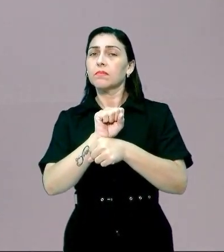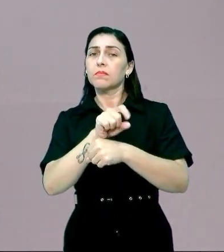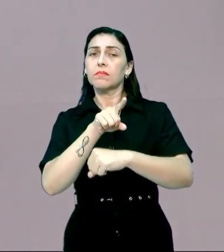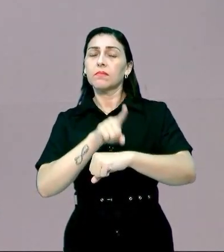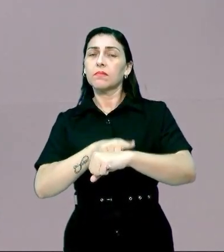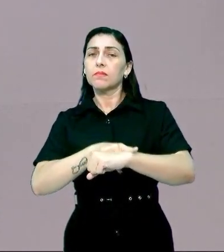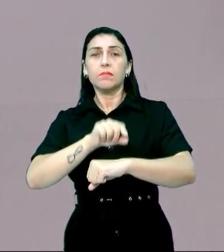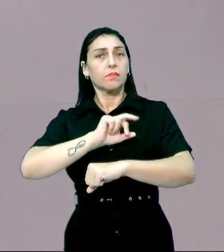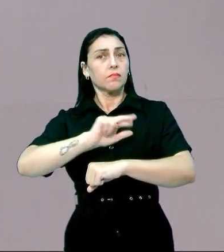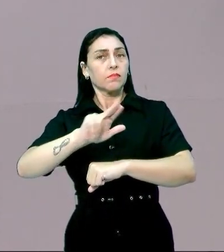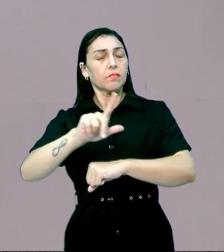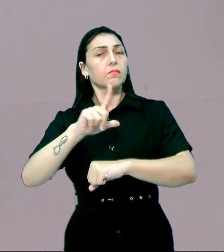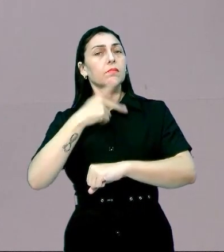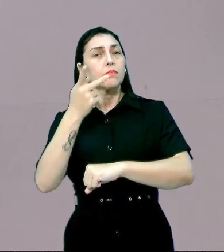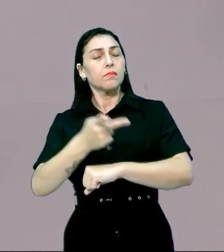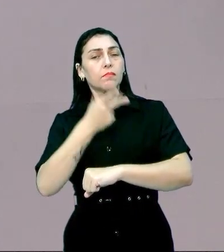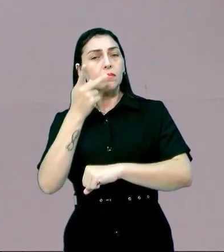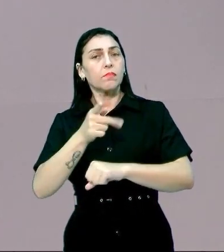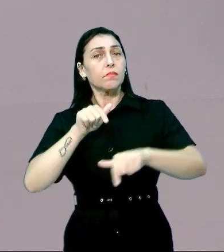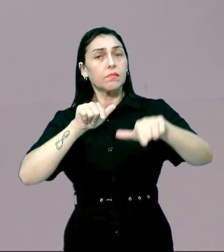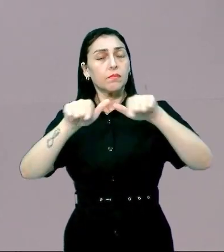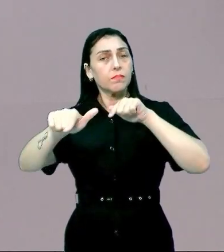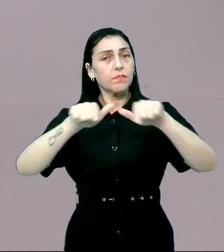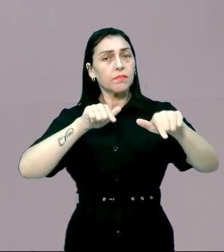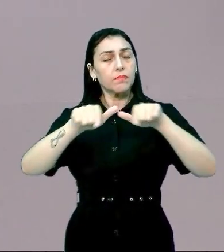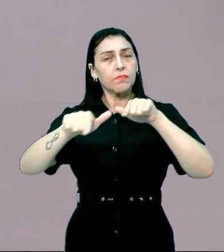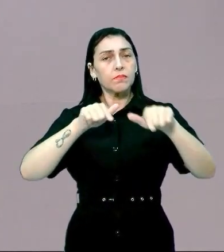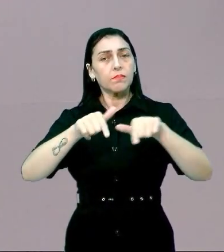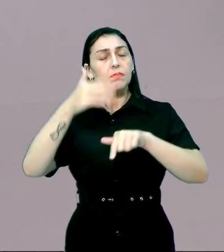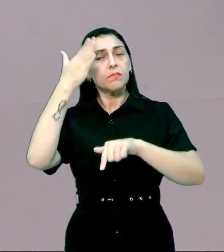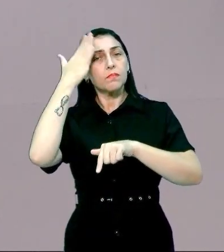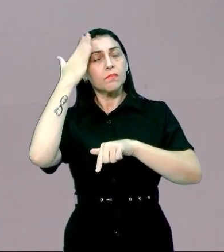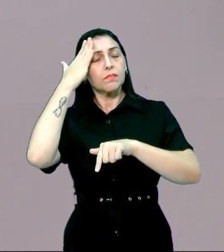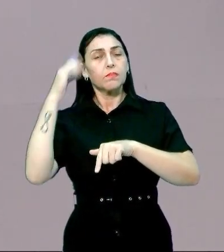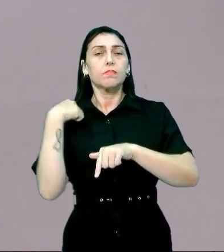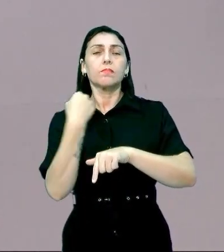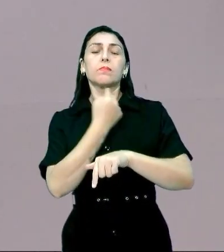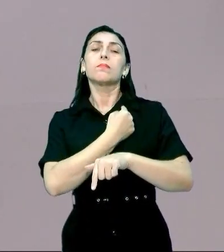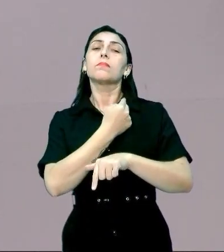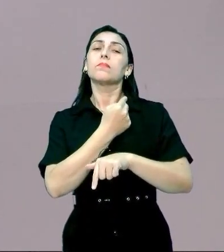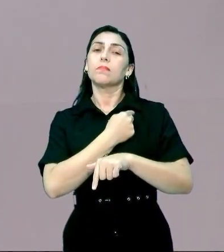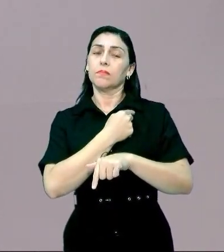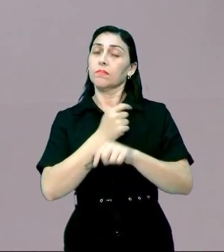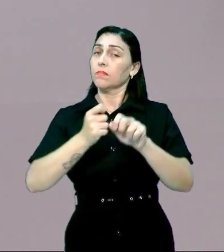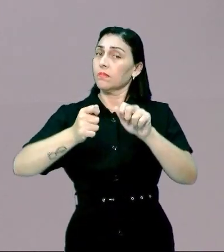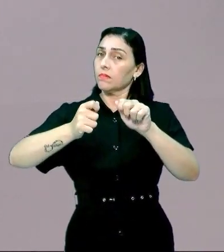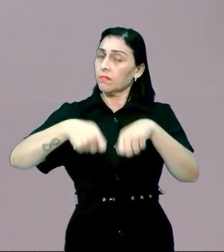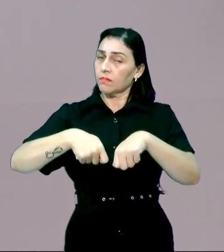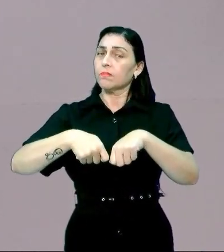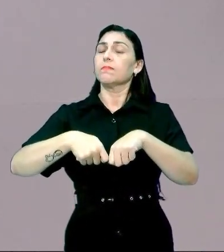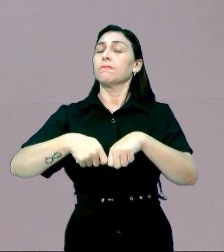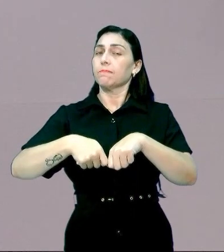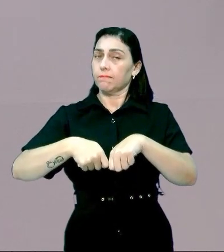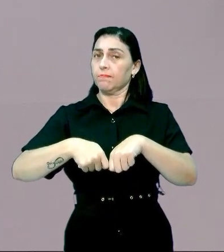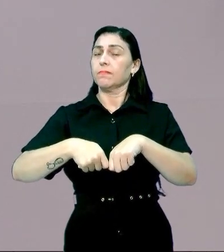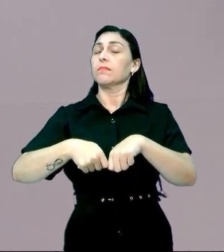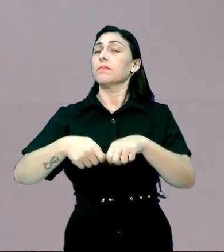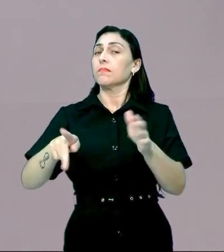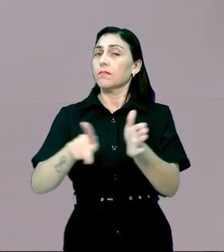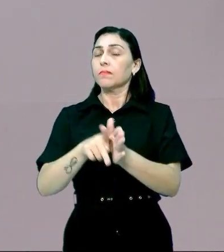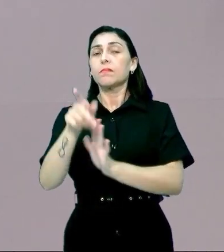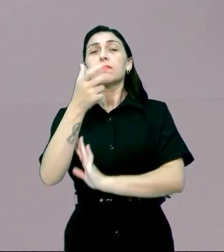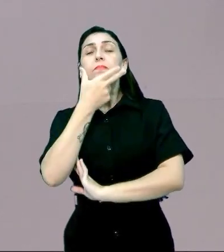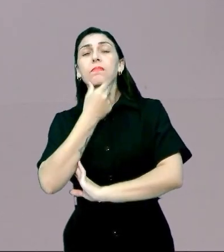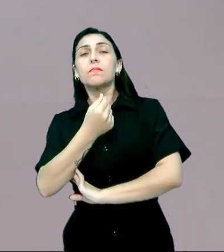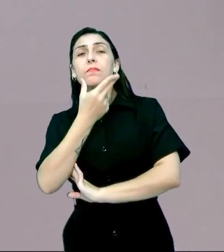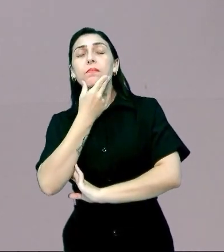tempo. Quando nós falamos do trabalho, nós sabemos que o trabalho ele é uma condição inerente ao homem,